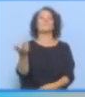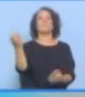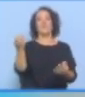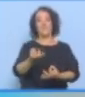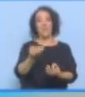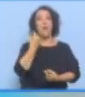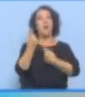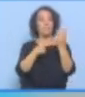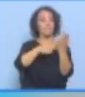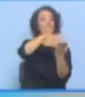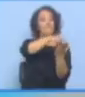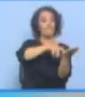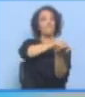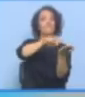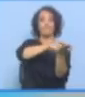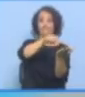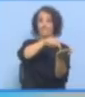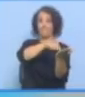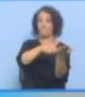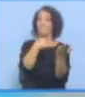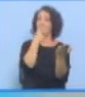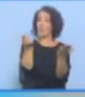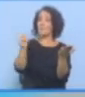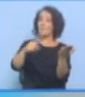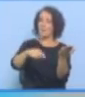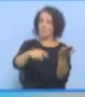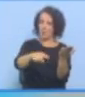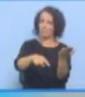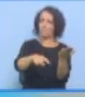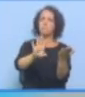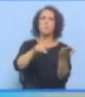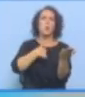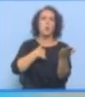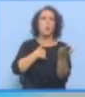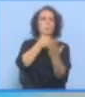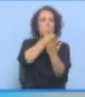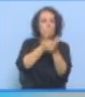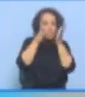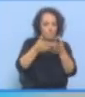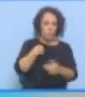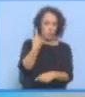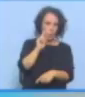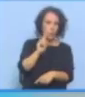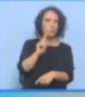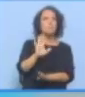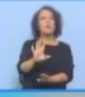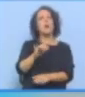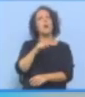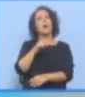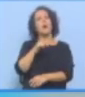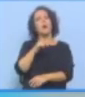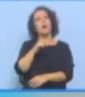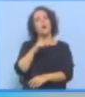ouvi-las muito nos Evangelhos. Eu penso, nunca fiz essa, eu não sou biblista, mas quer dizer, já